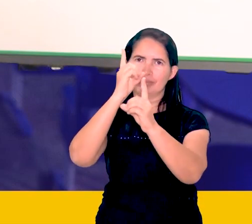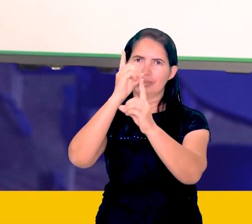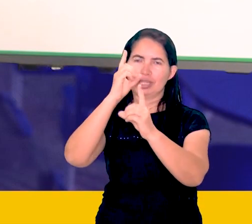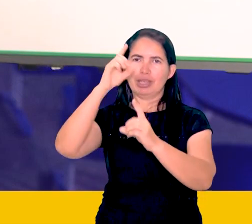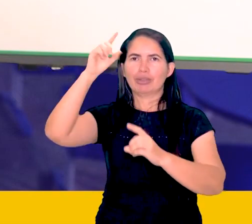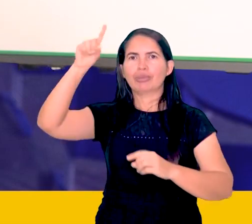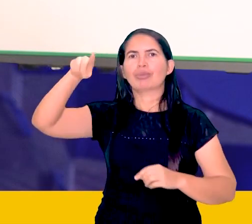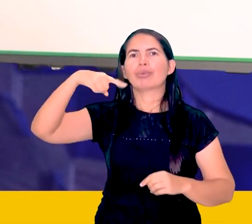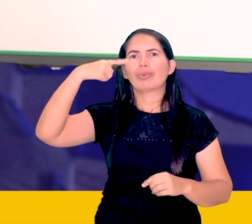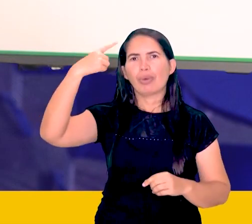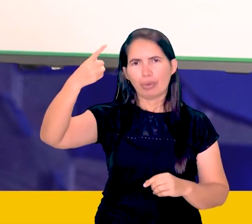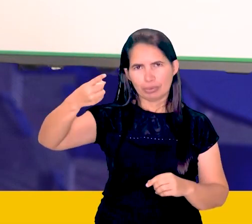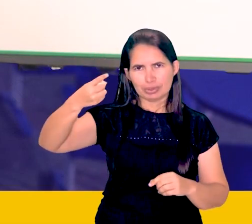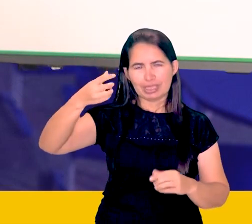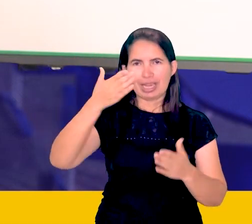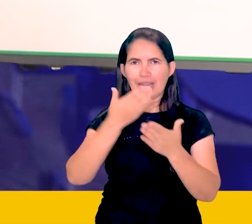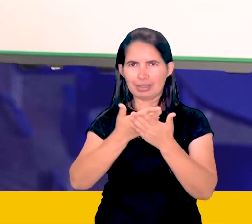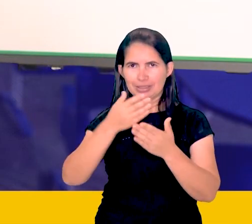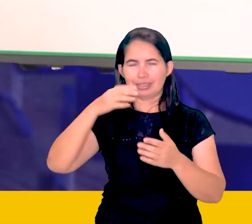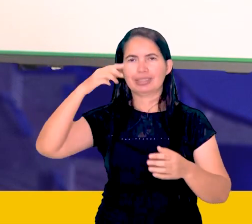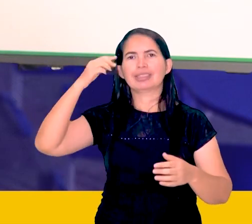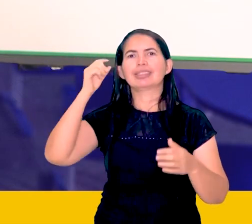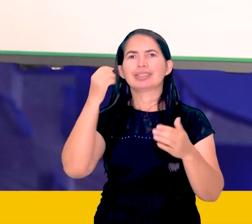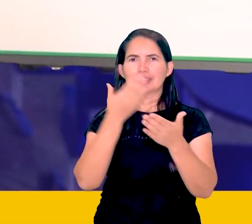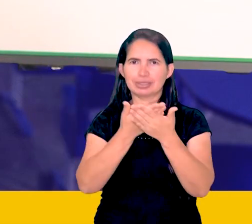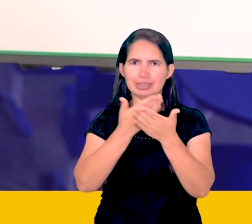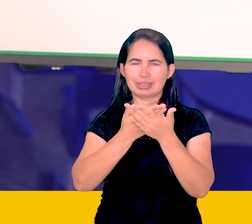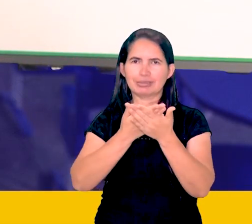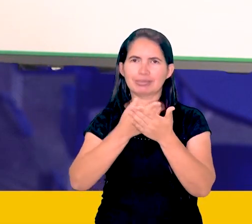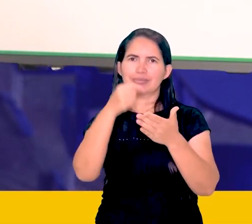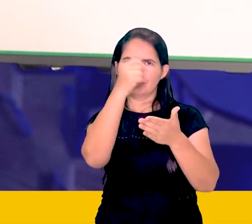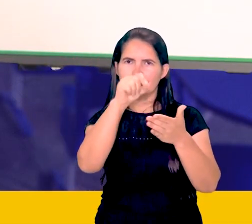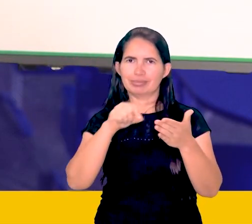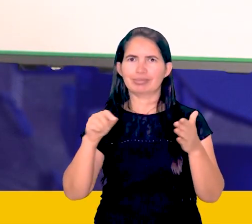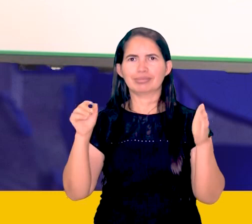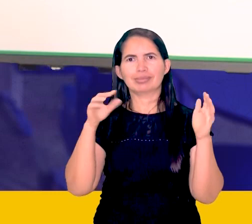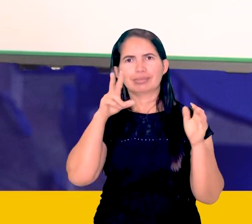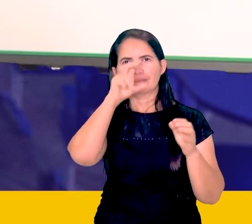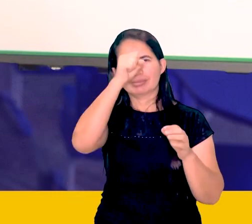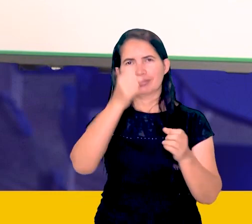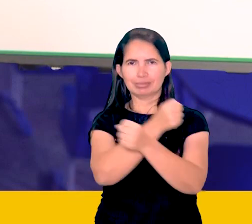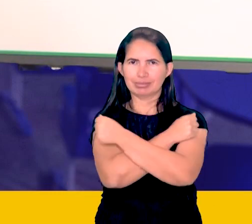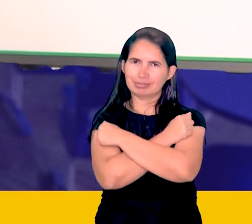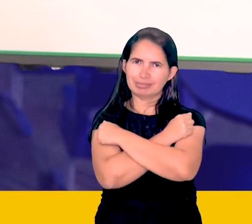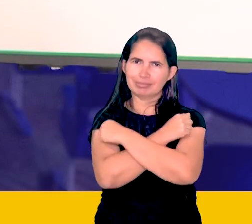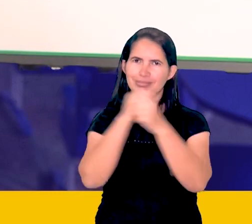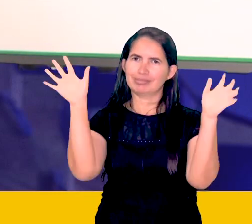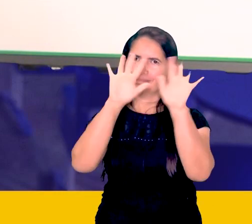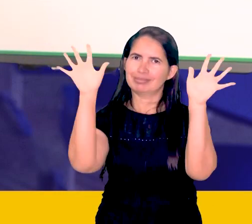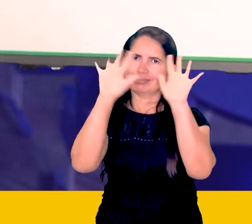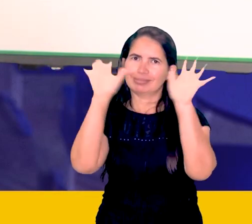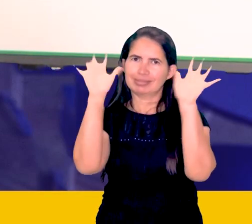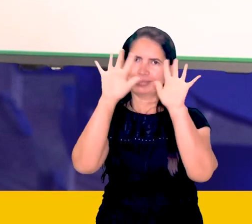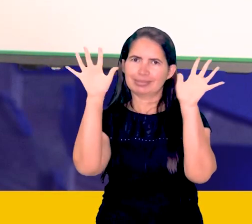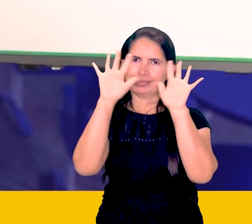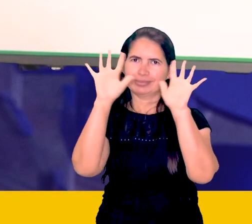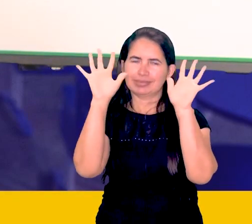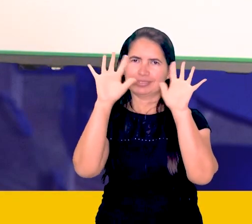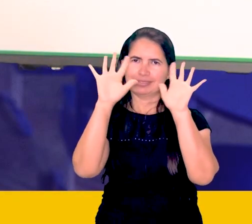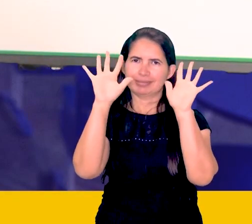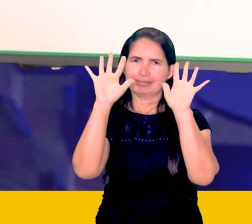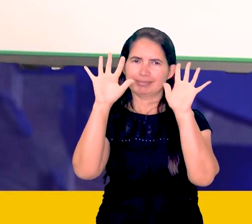não aglomeração em cantos que não podem, para que a gente possa sair disso rápido. Te